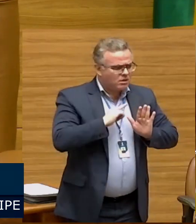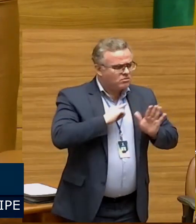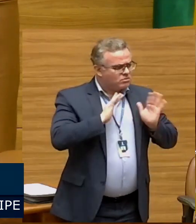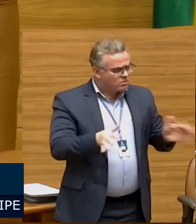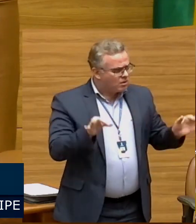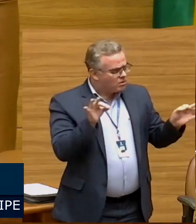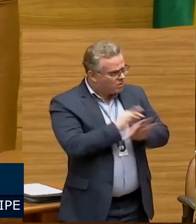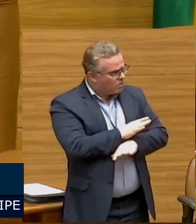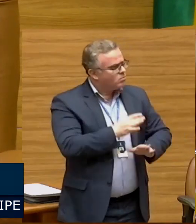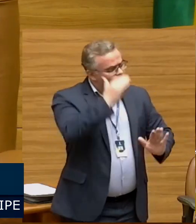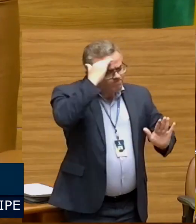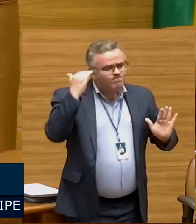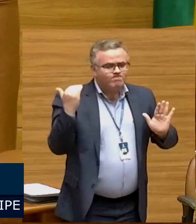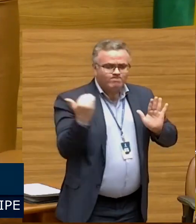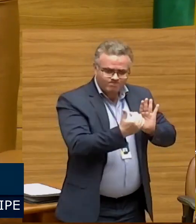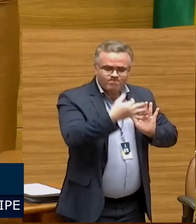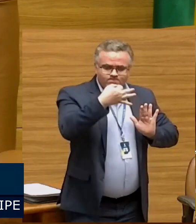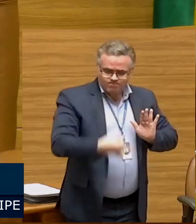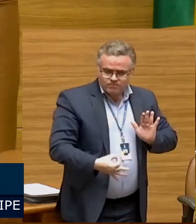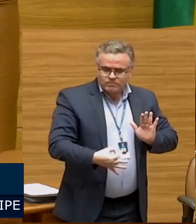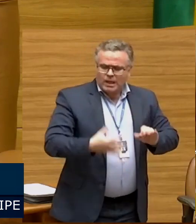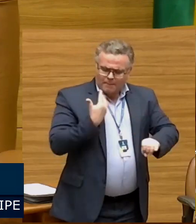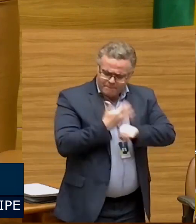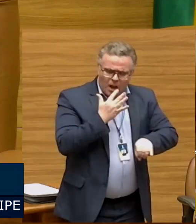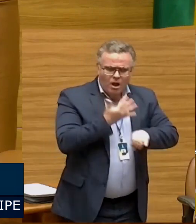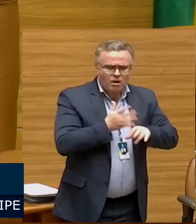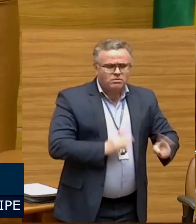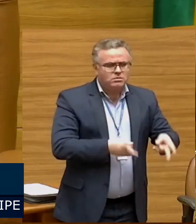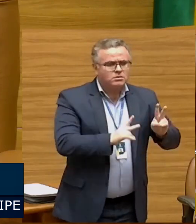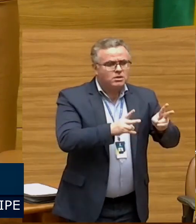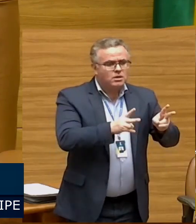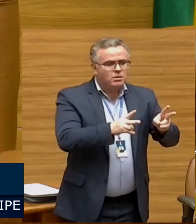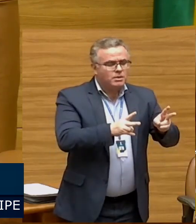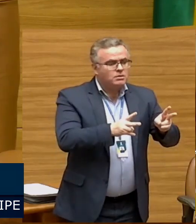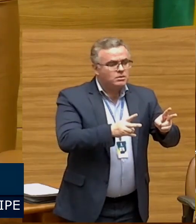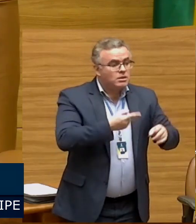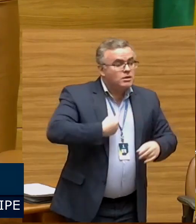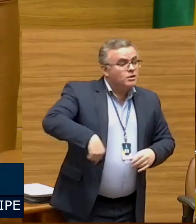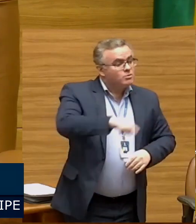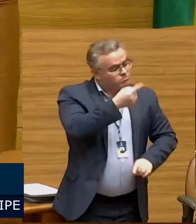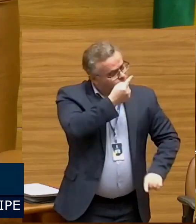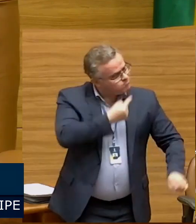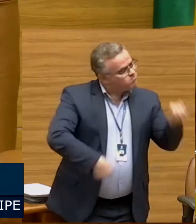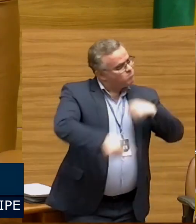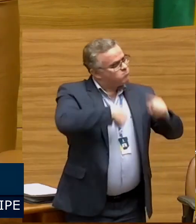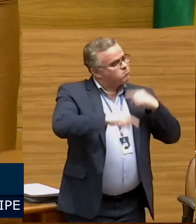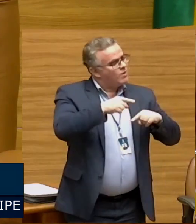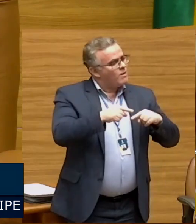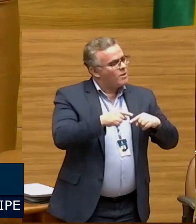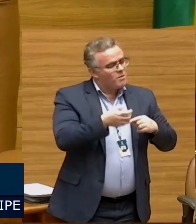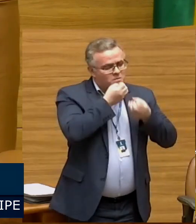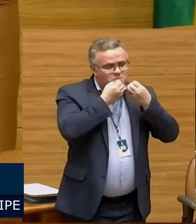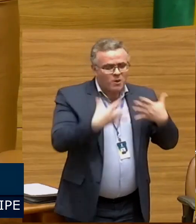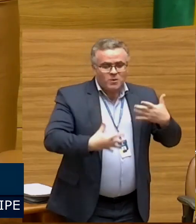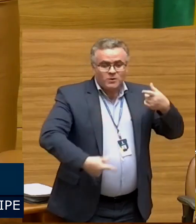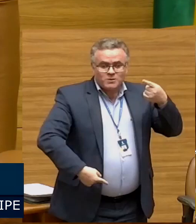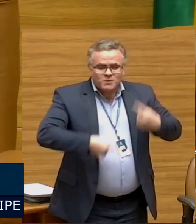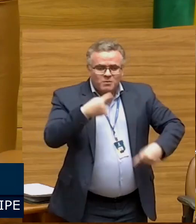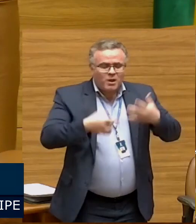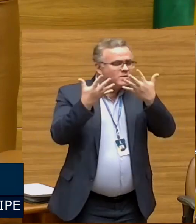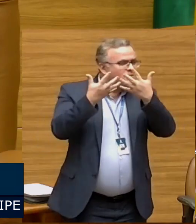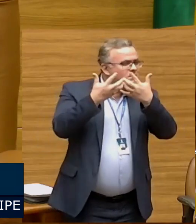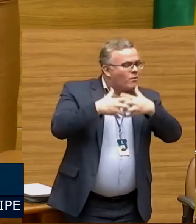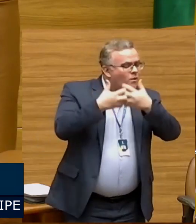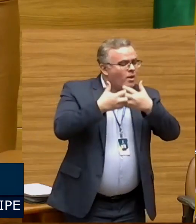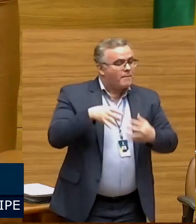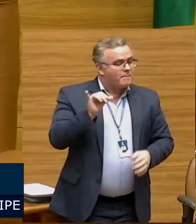existem sejam realmente efetivados e que possamos avançar, né, nos debates que são importantes